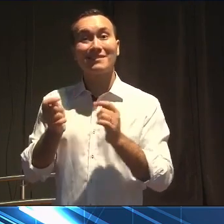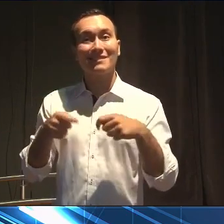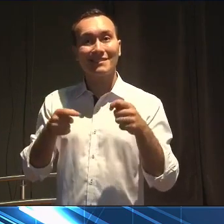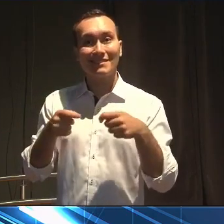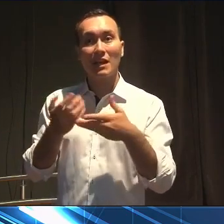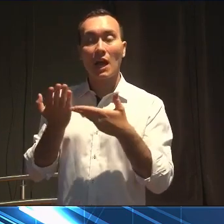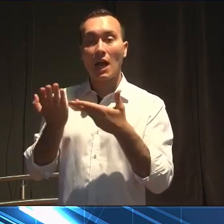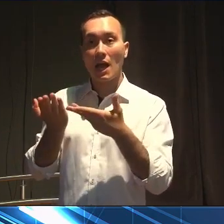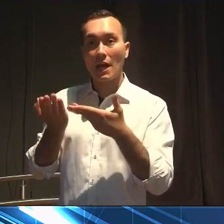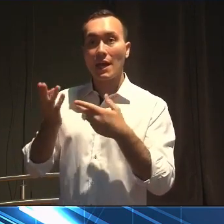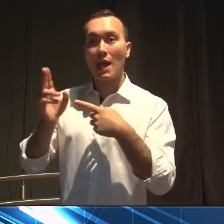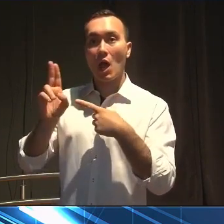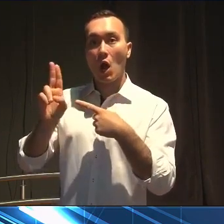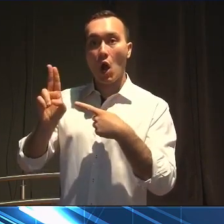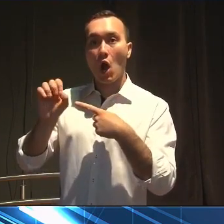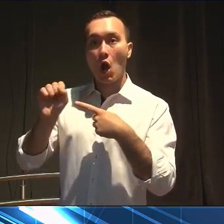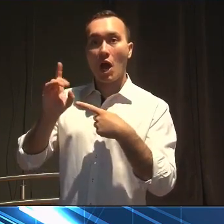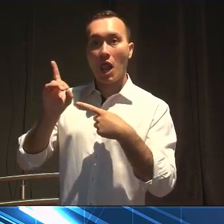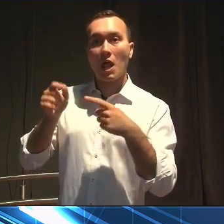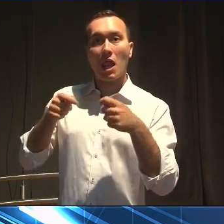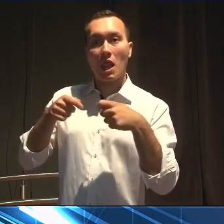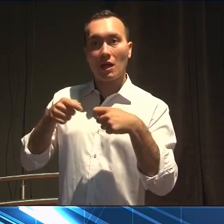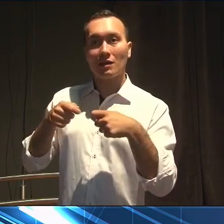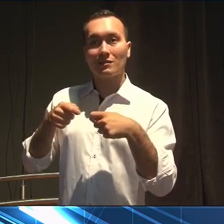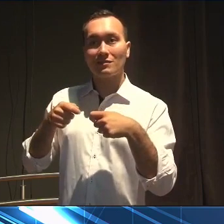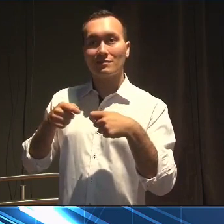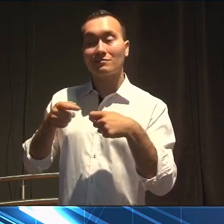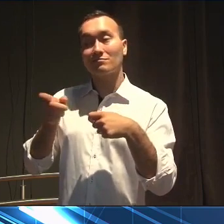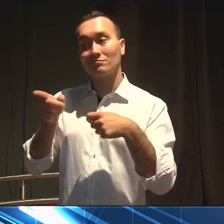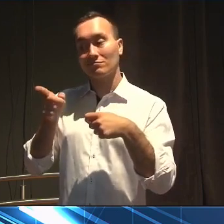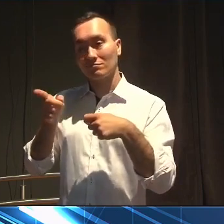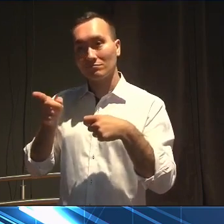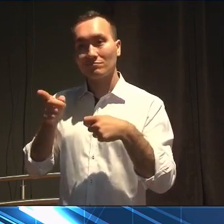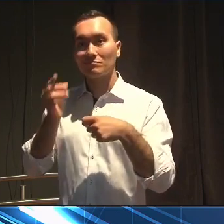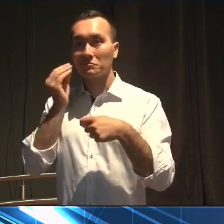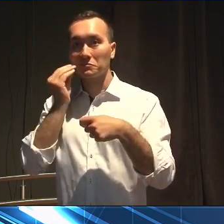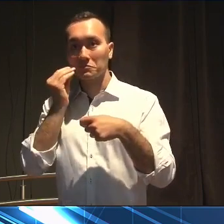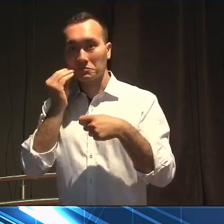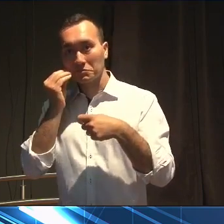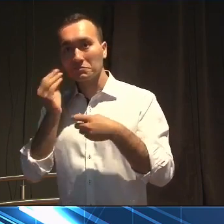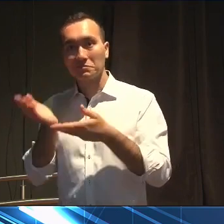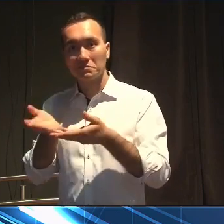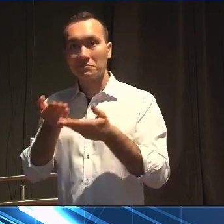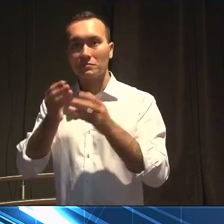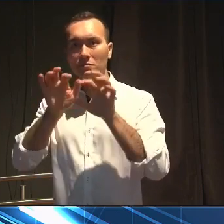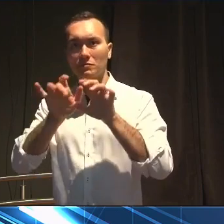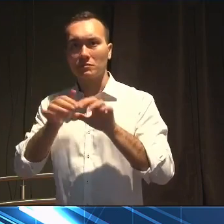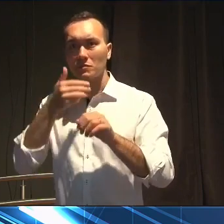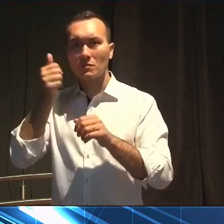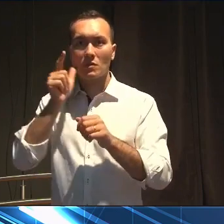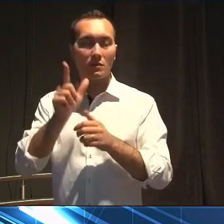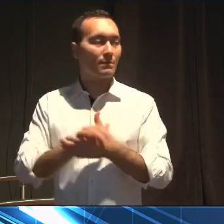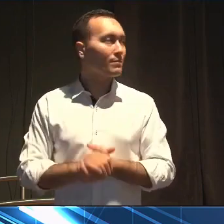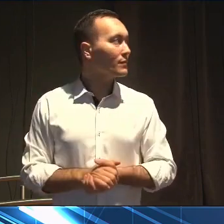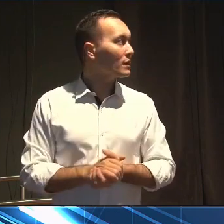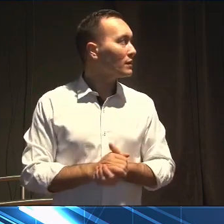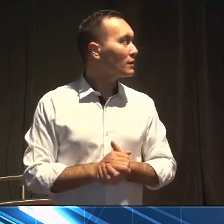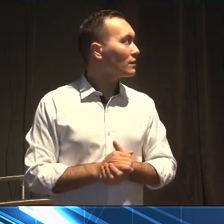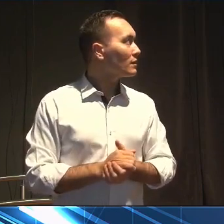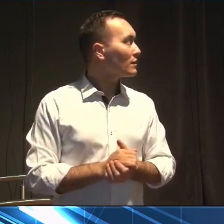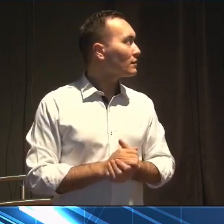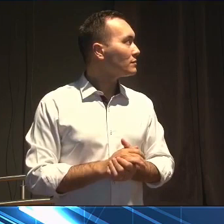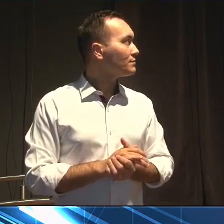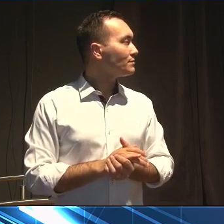que é outra coisa fundamental. Aqui é como a gente faz o desenvolvimento com aplicações tradicionais, né? Cada um daqueles profissionais, imagina aí um